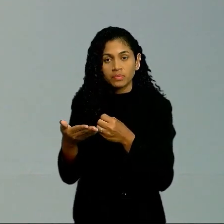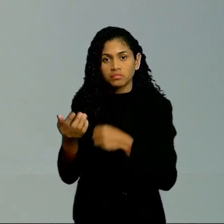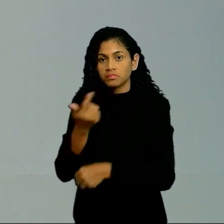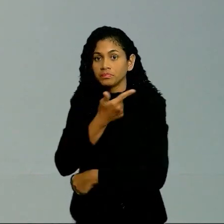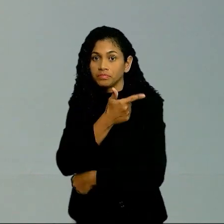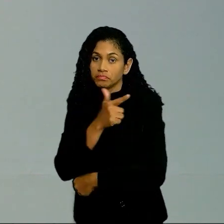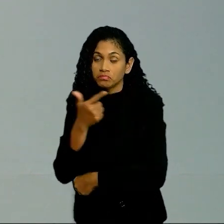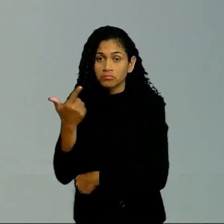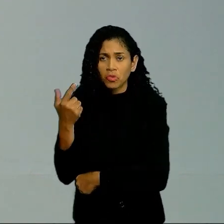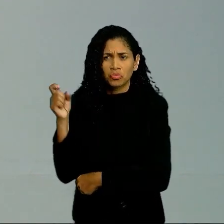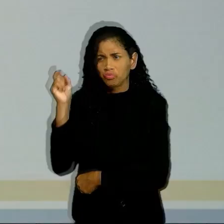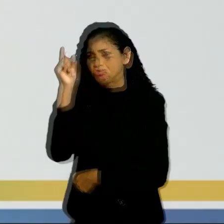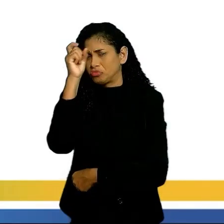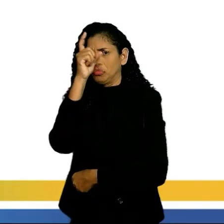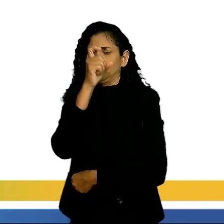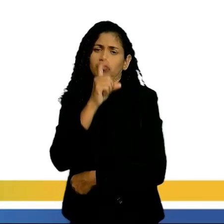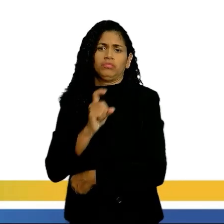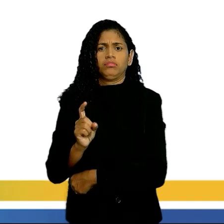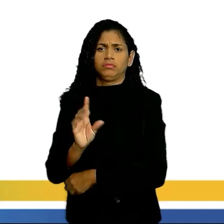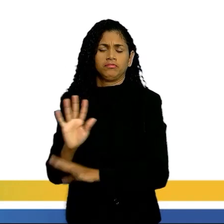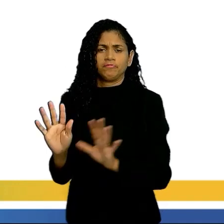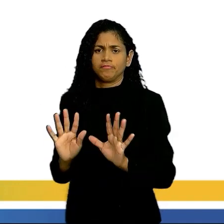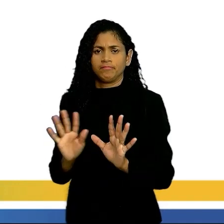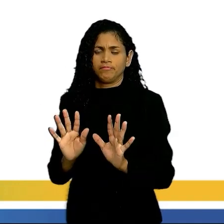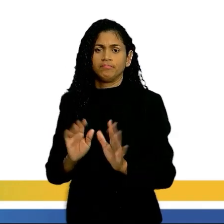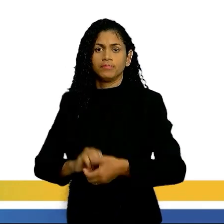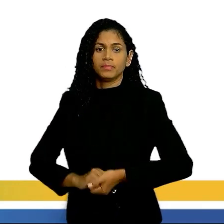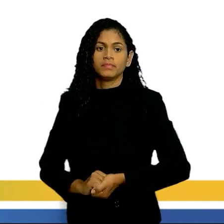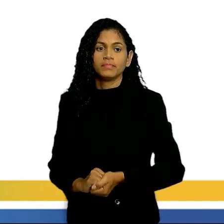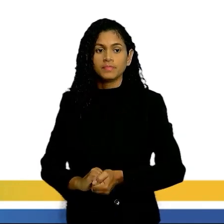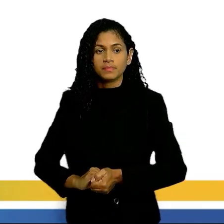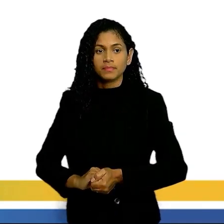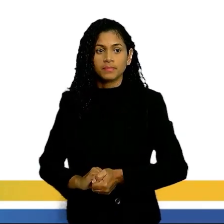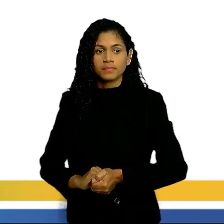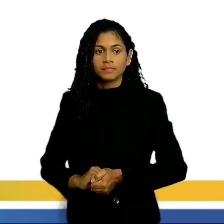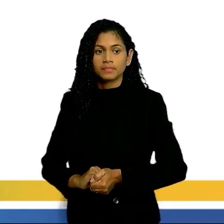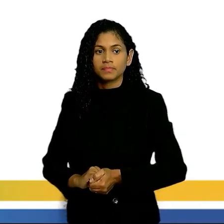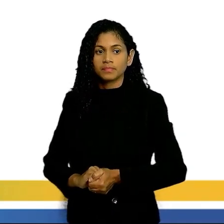tem um grau de dificuldade. Olha só.